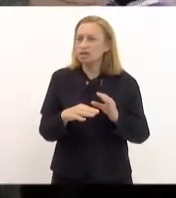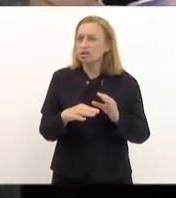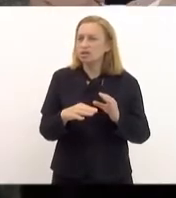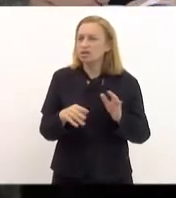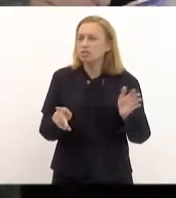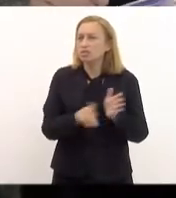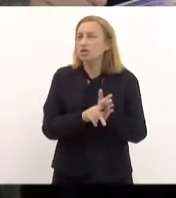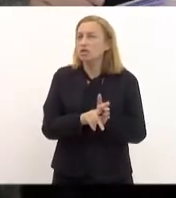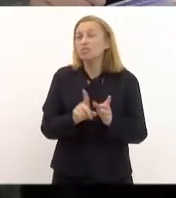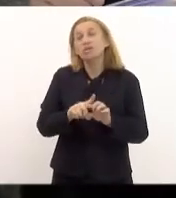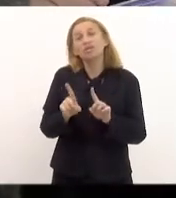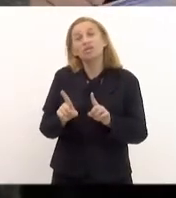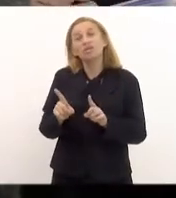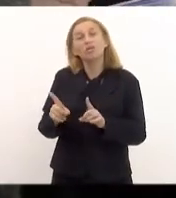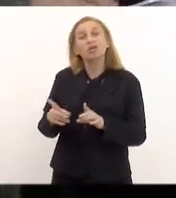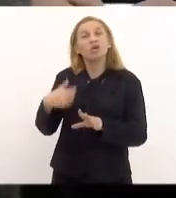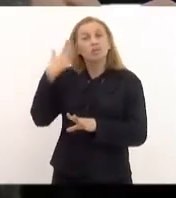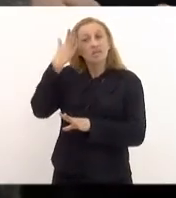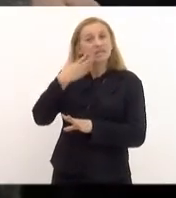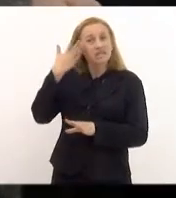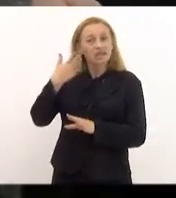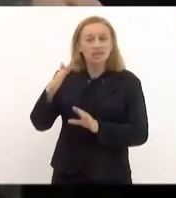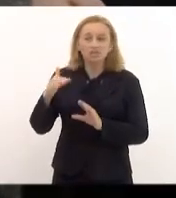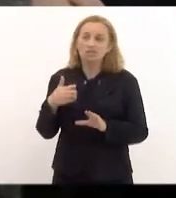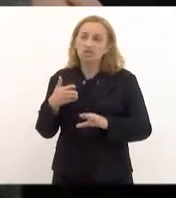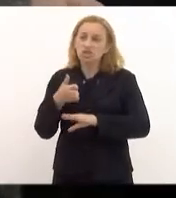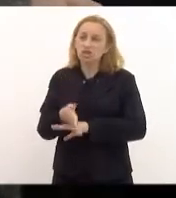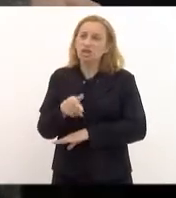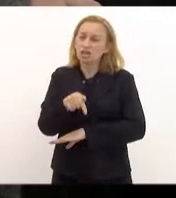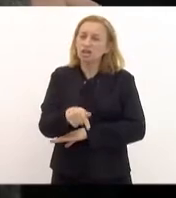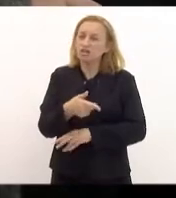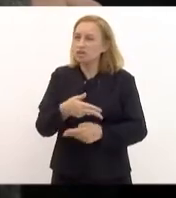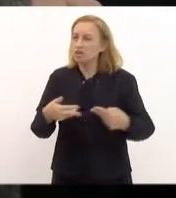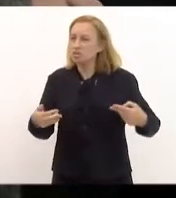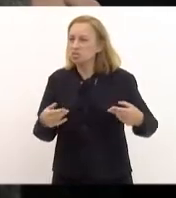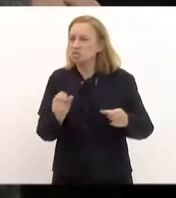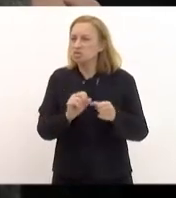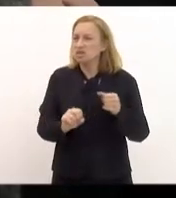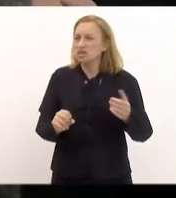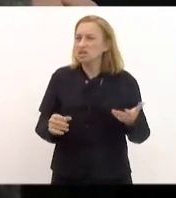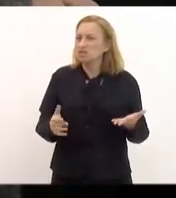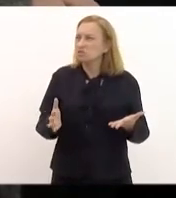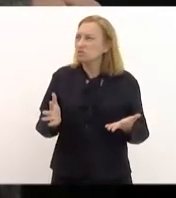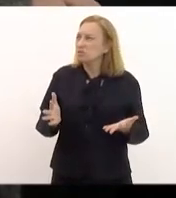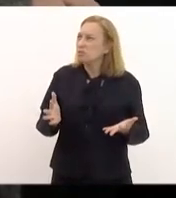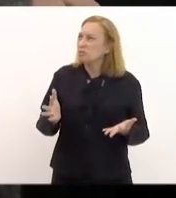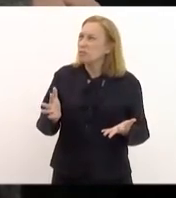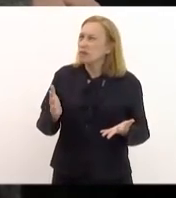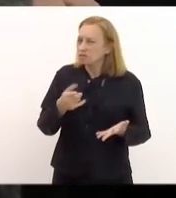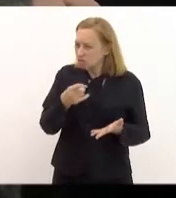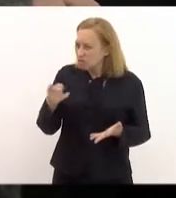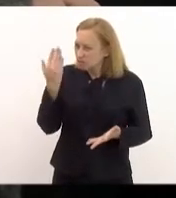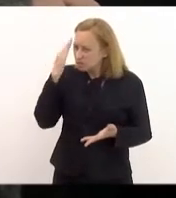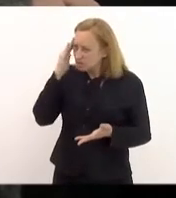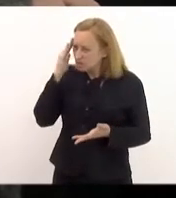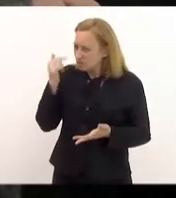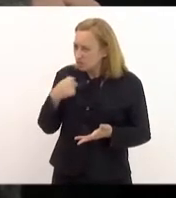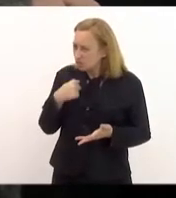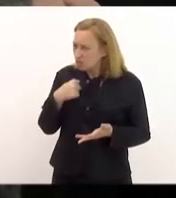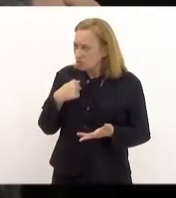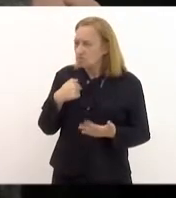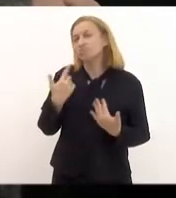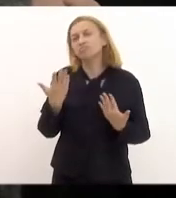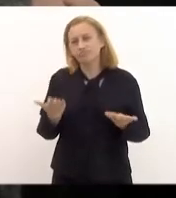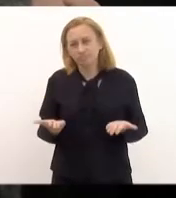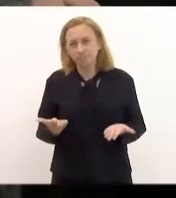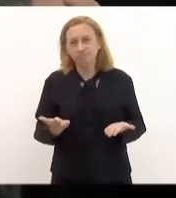ser uma mensagem que vai vir para cá. Enquanto isso, muitas coisas estão sendo feitas. Não sei se todos me entendem, mas o PEDUI